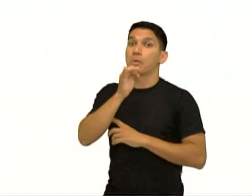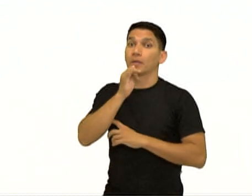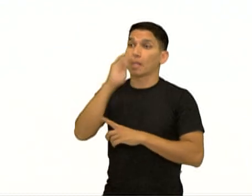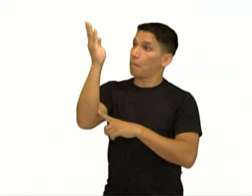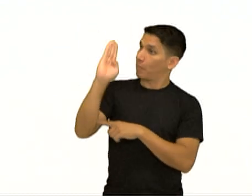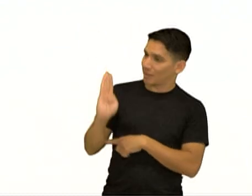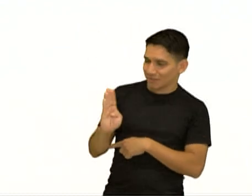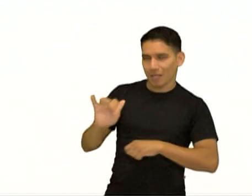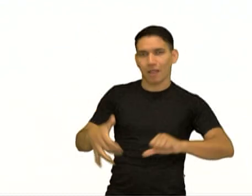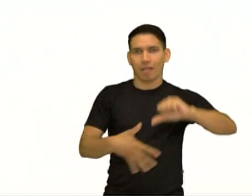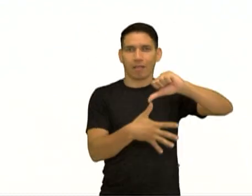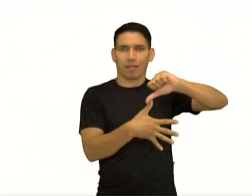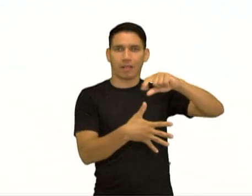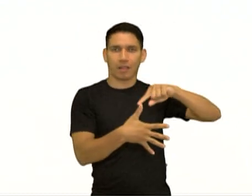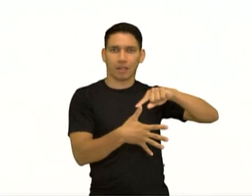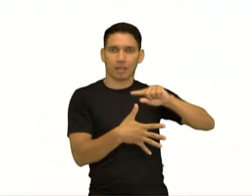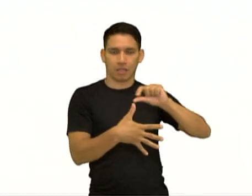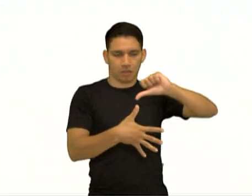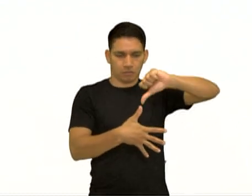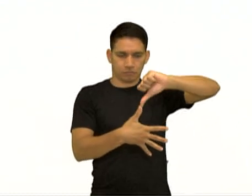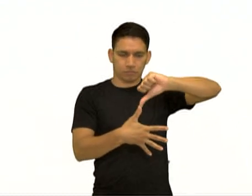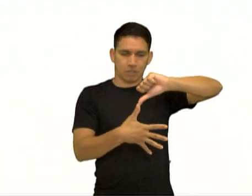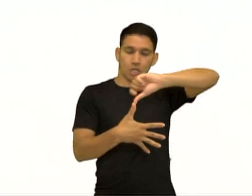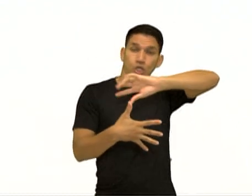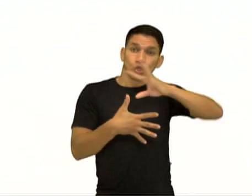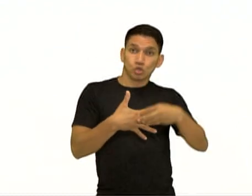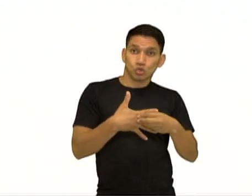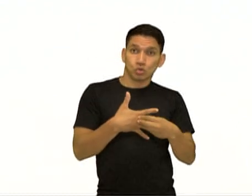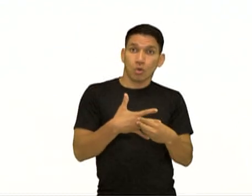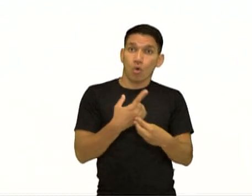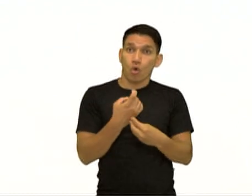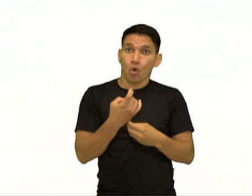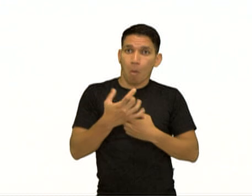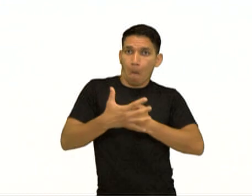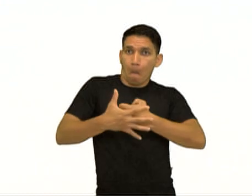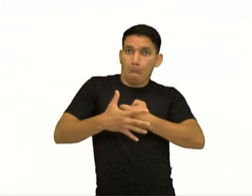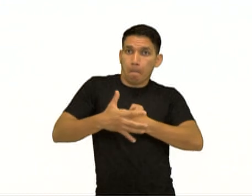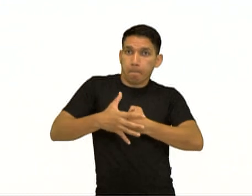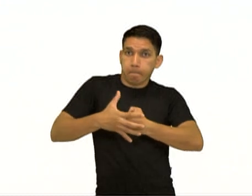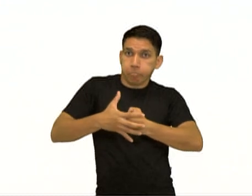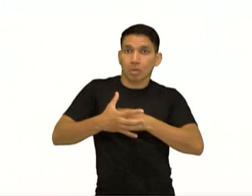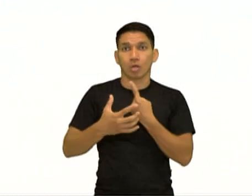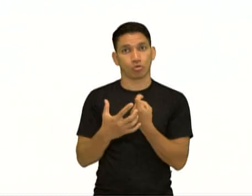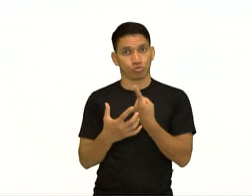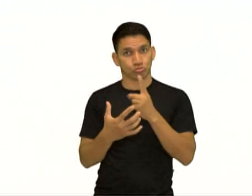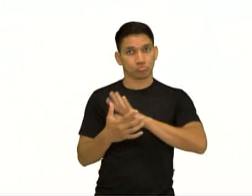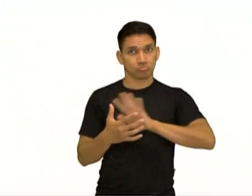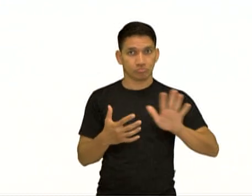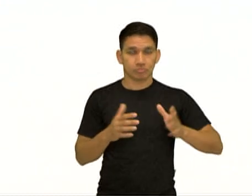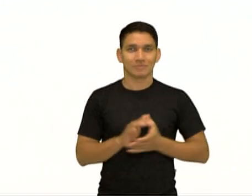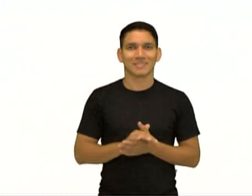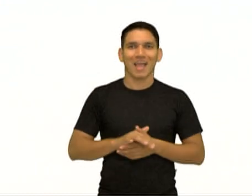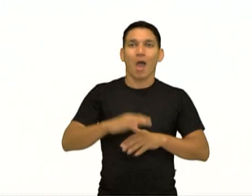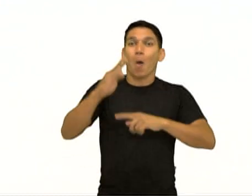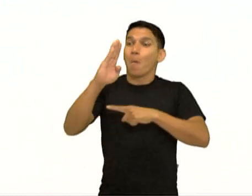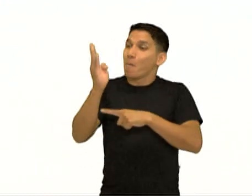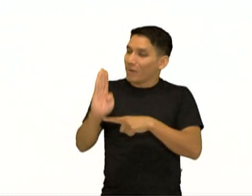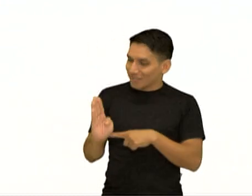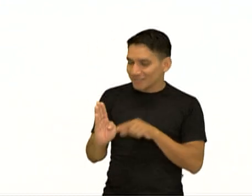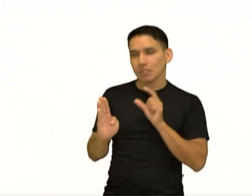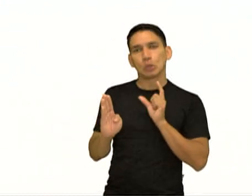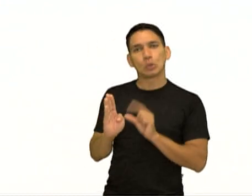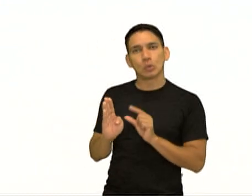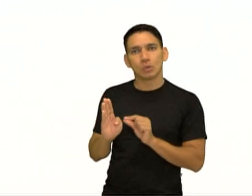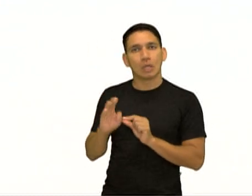e a América do Sul encontram-se sobre a placa sul-americana. Nós vamos perceber que o Brasil ele